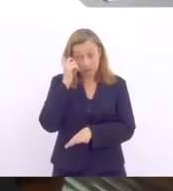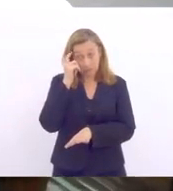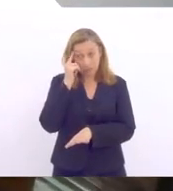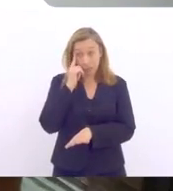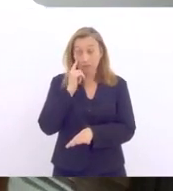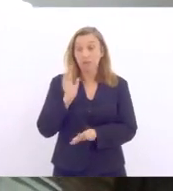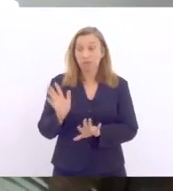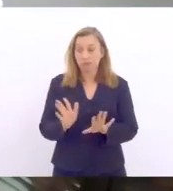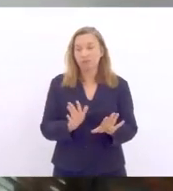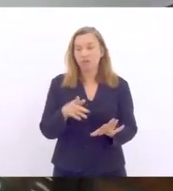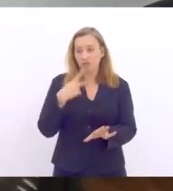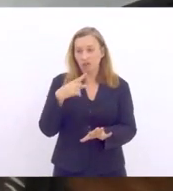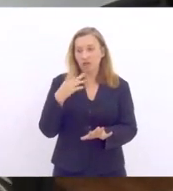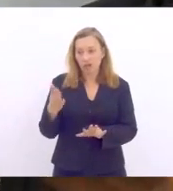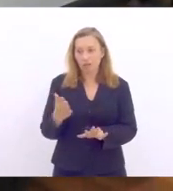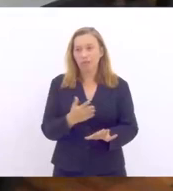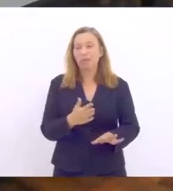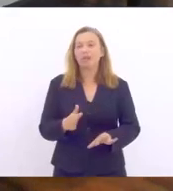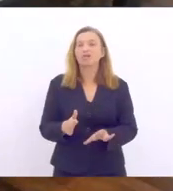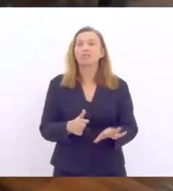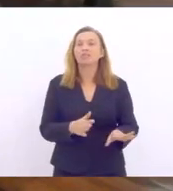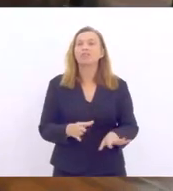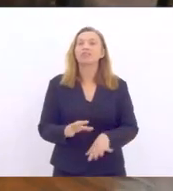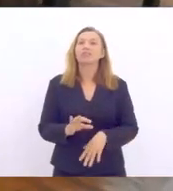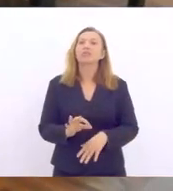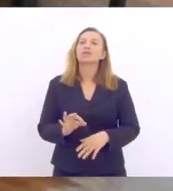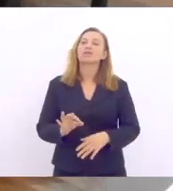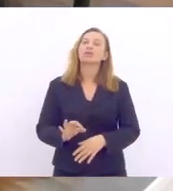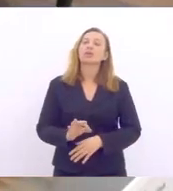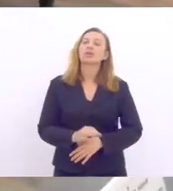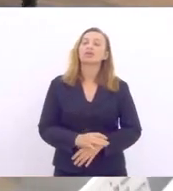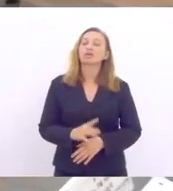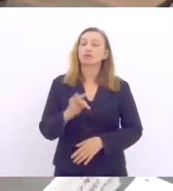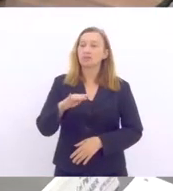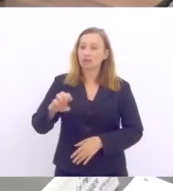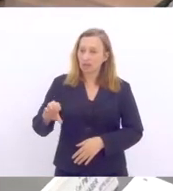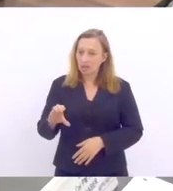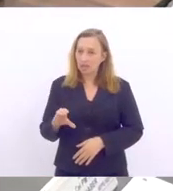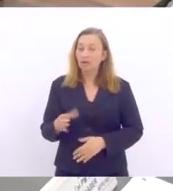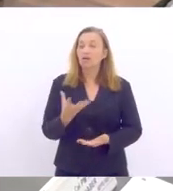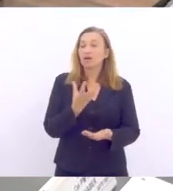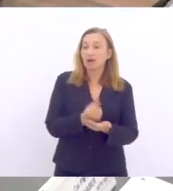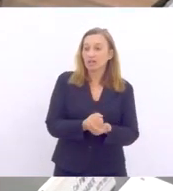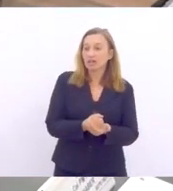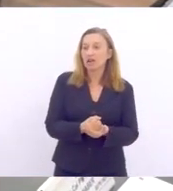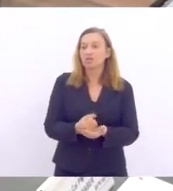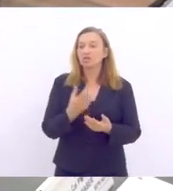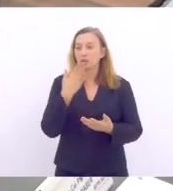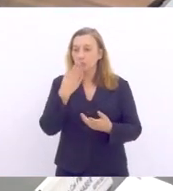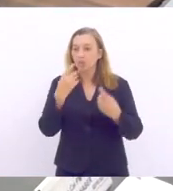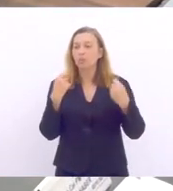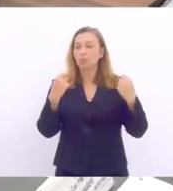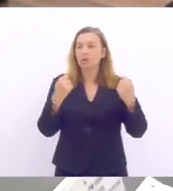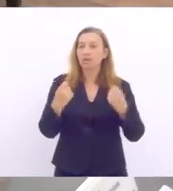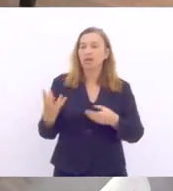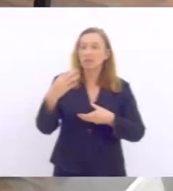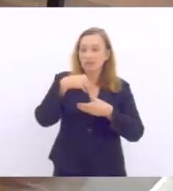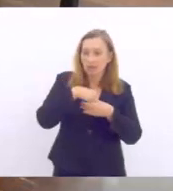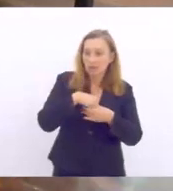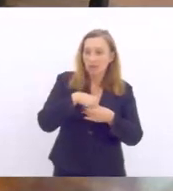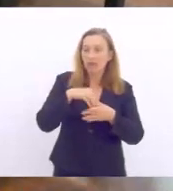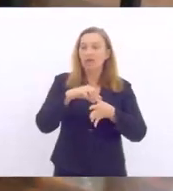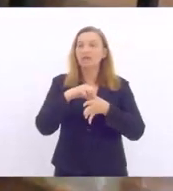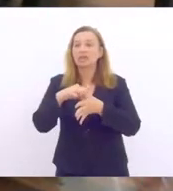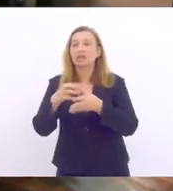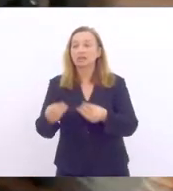Olha só, senhora, foi atribuído para a Polícia Militar através de um TAC. O cadastro da torcida é realizado dentro da torcida e a liderança que entrega